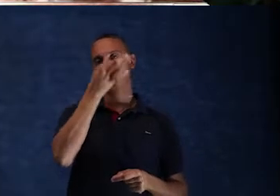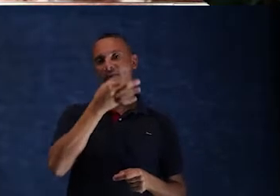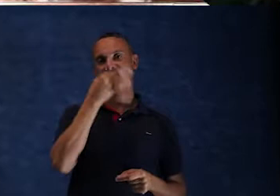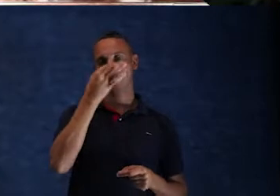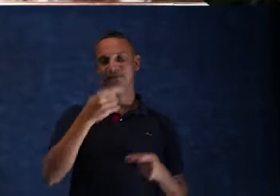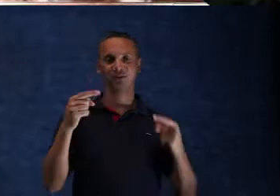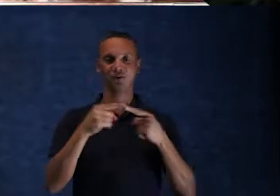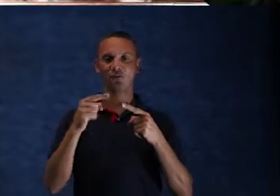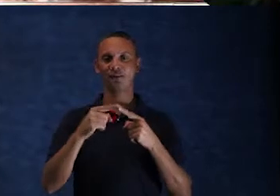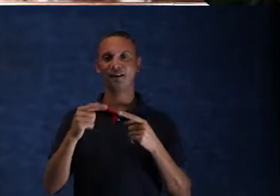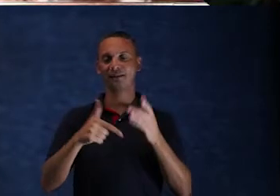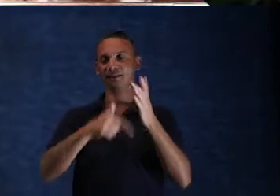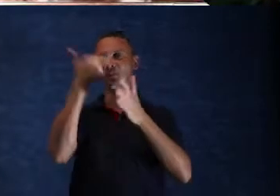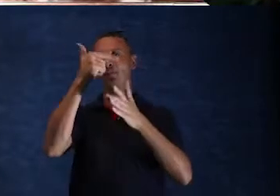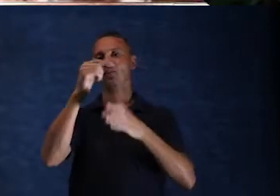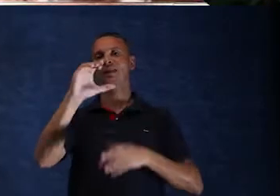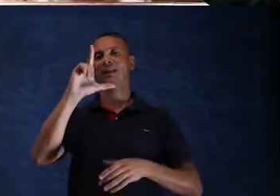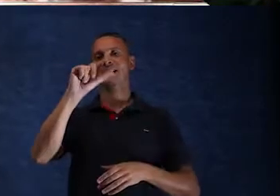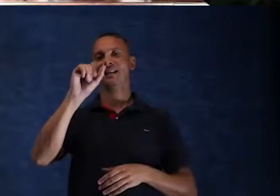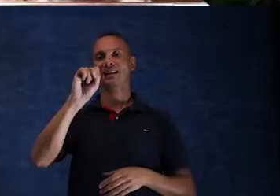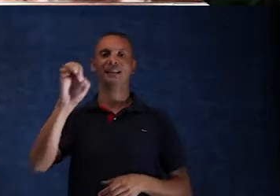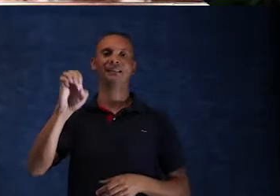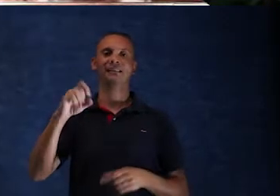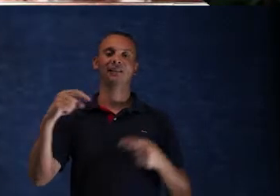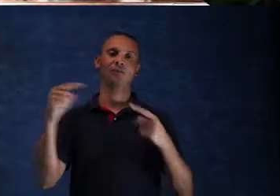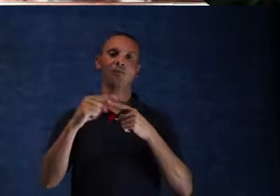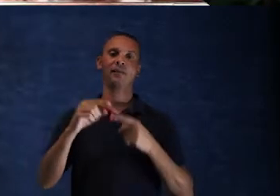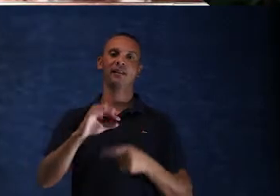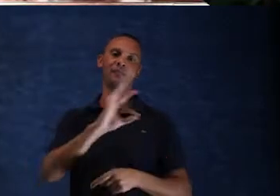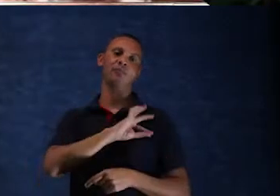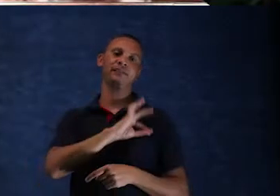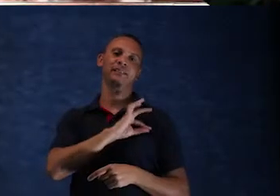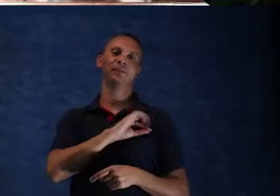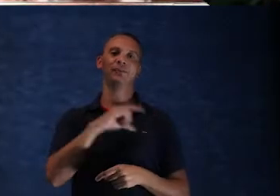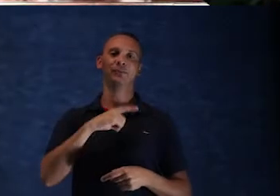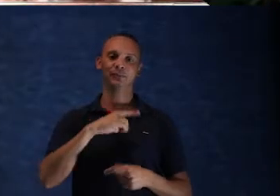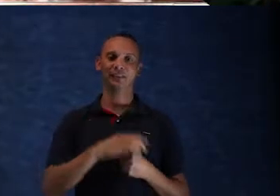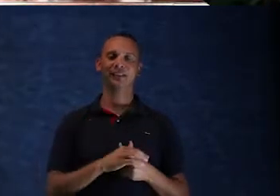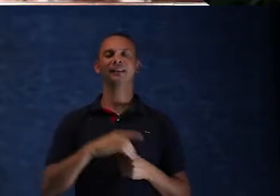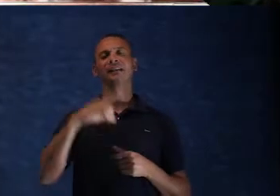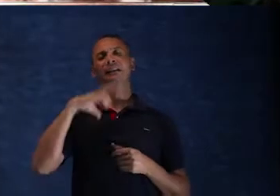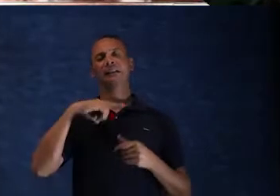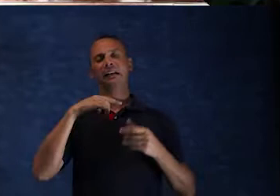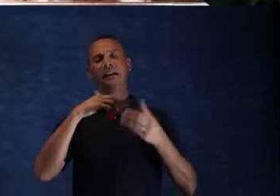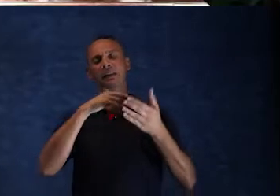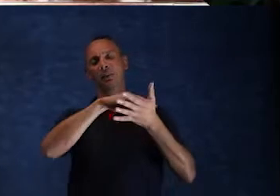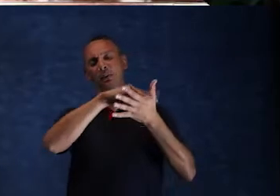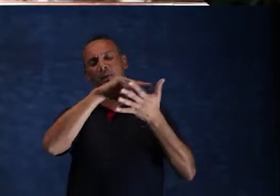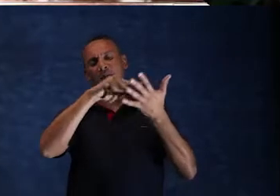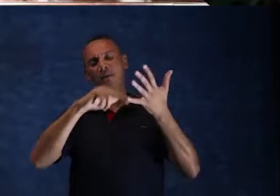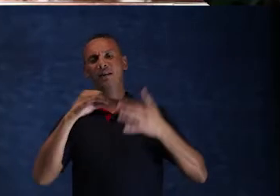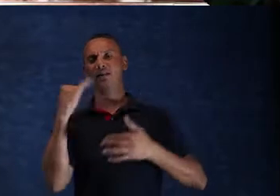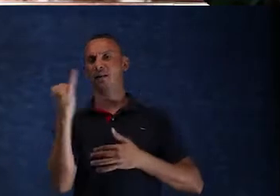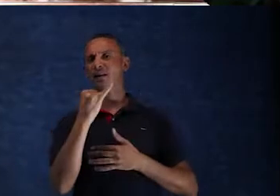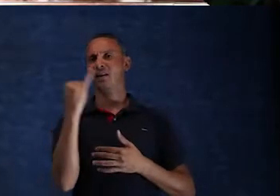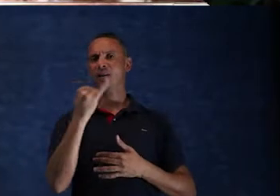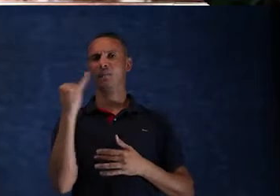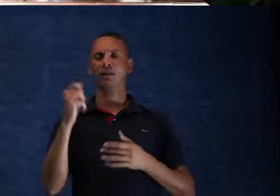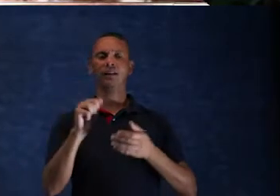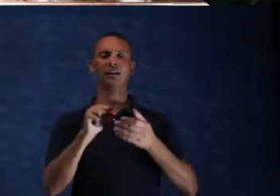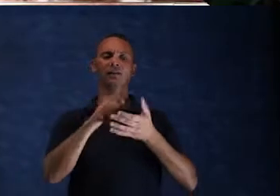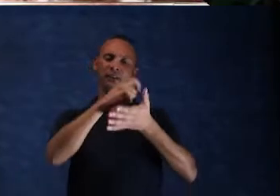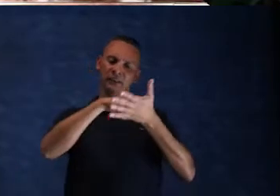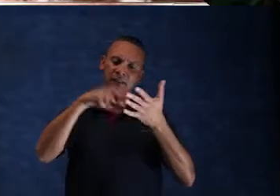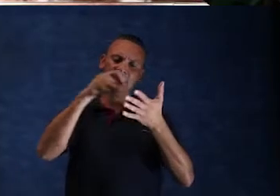segunda classe, né? A narrativa policial. Já mudou muito. Já existem trabalhos importantíssimos e de escritores